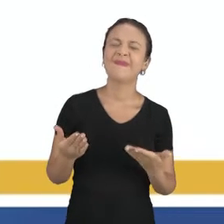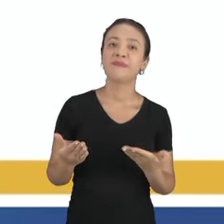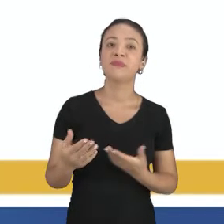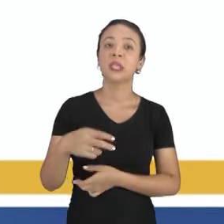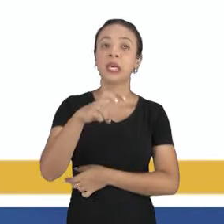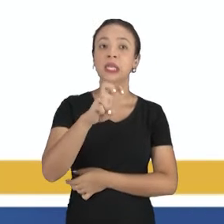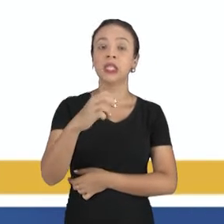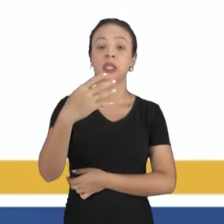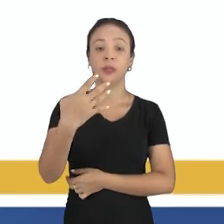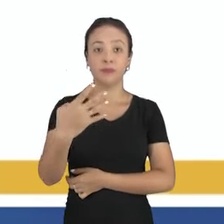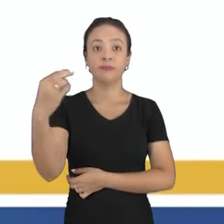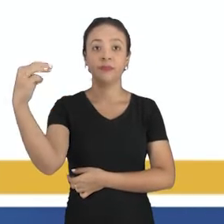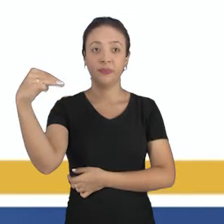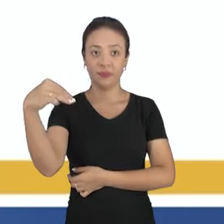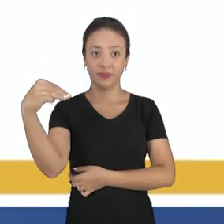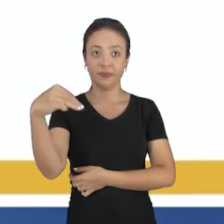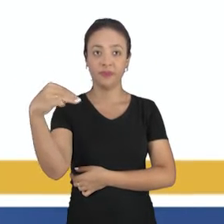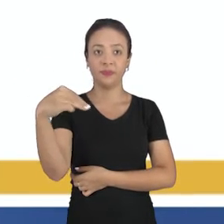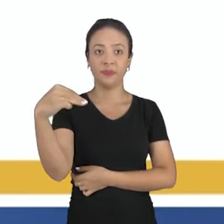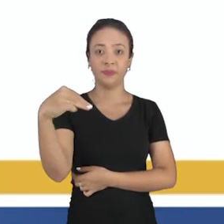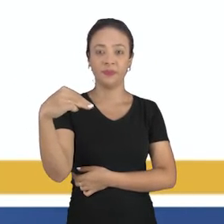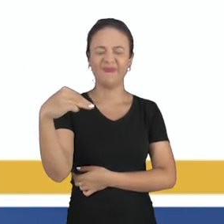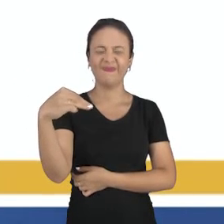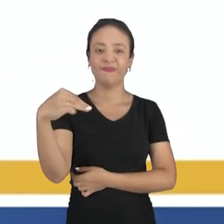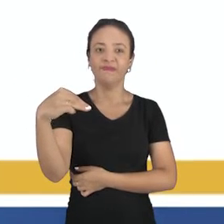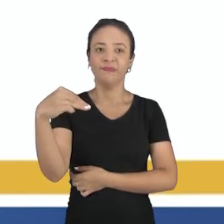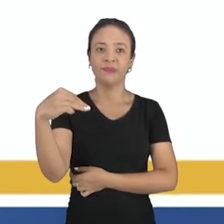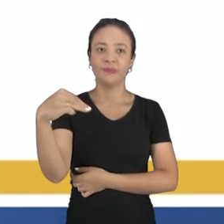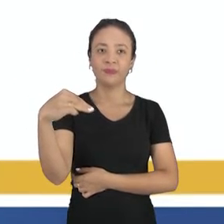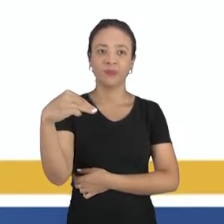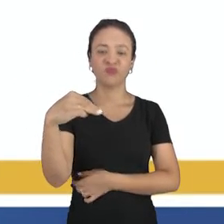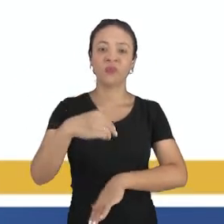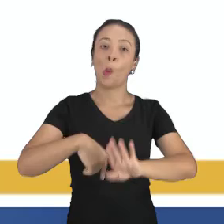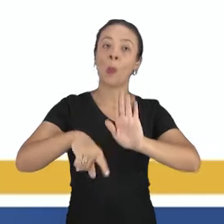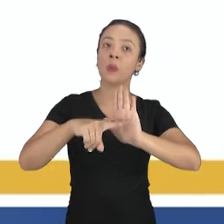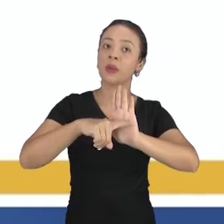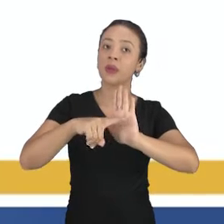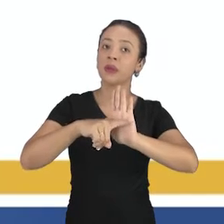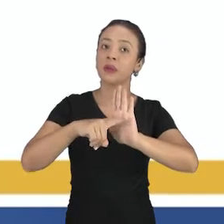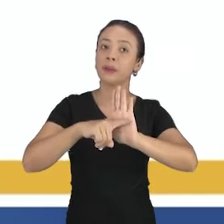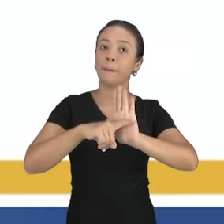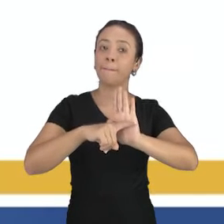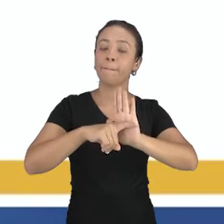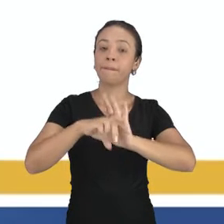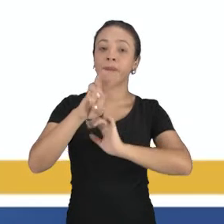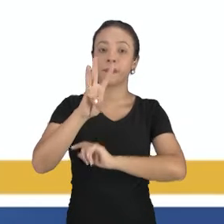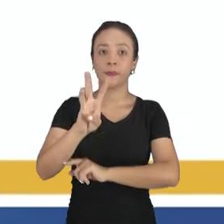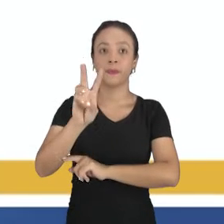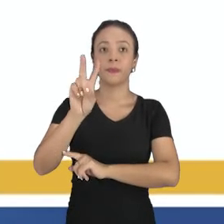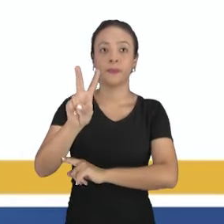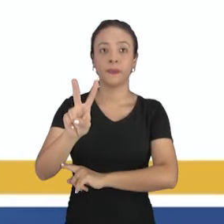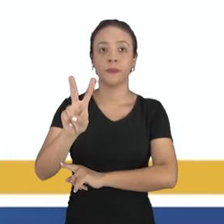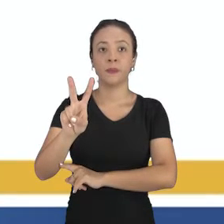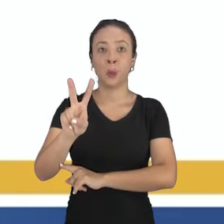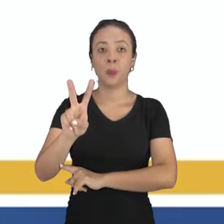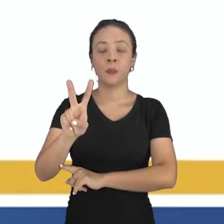54 minutos aos 54 minutos que no campeonato europeu - 32